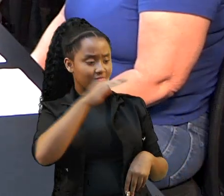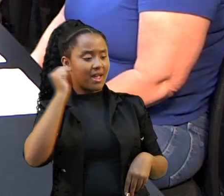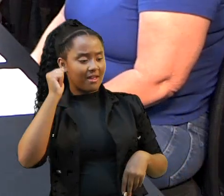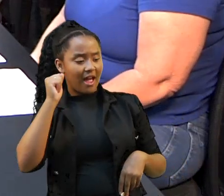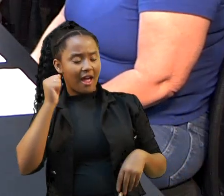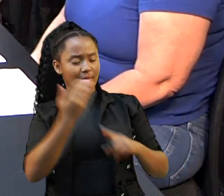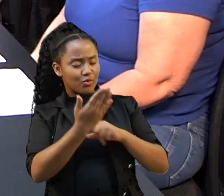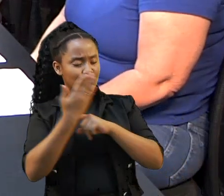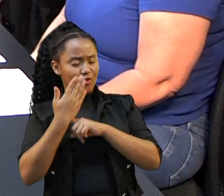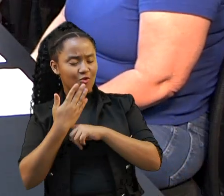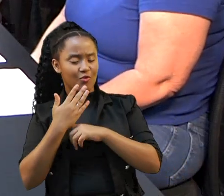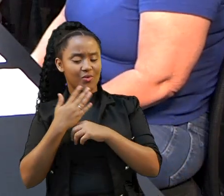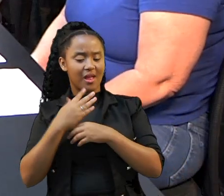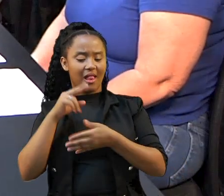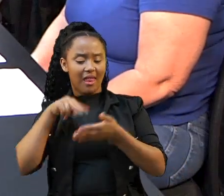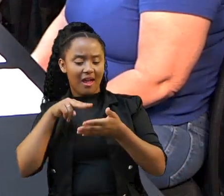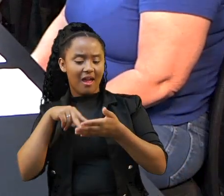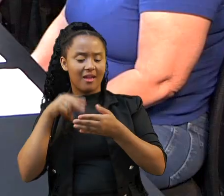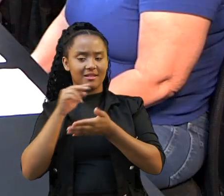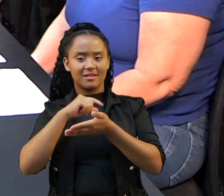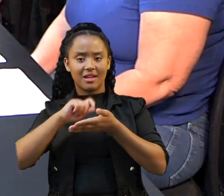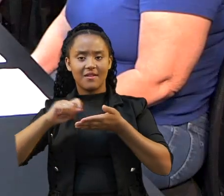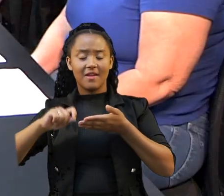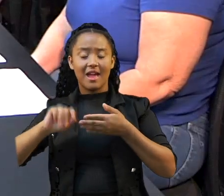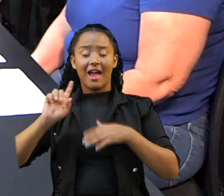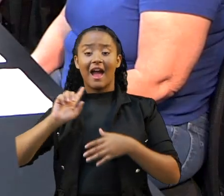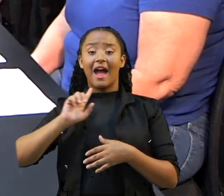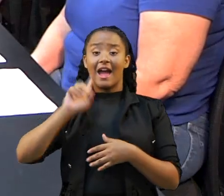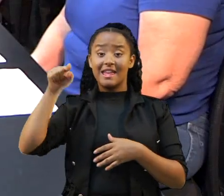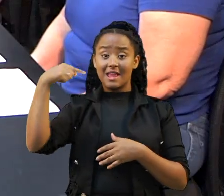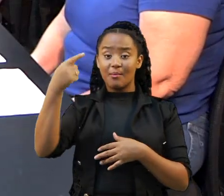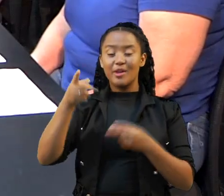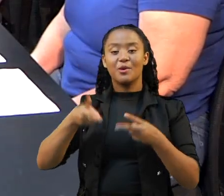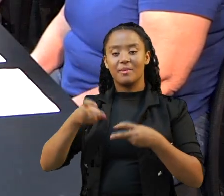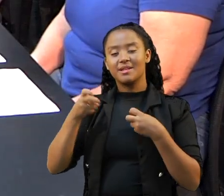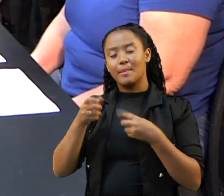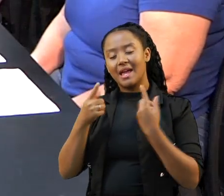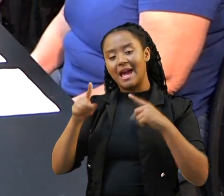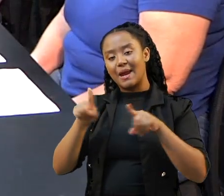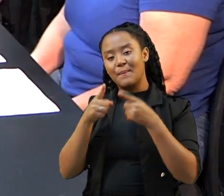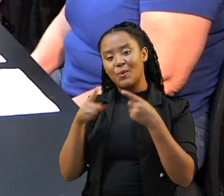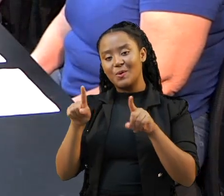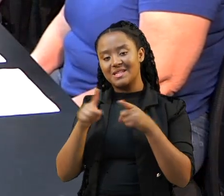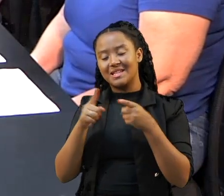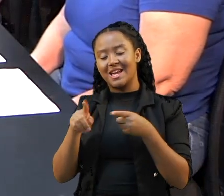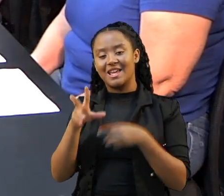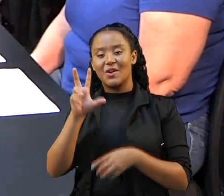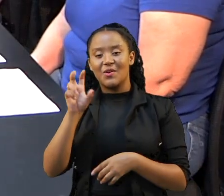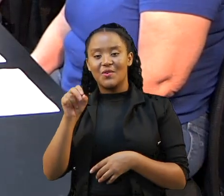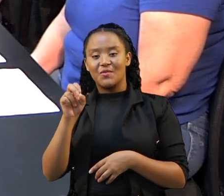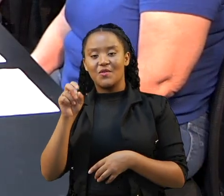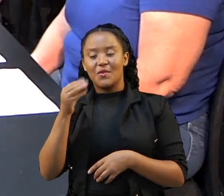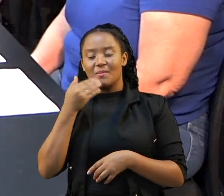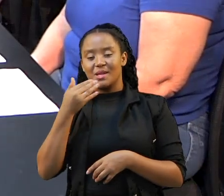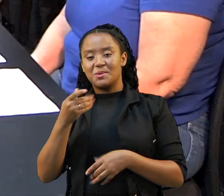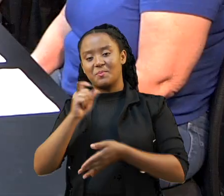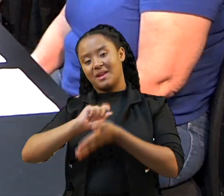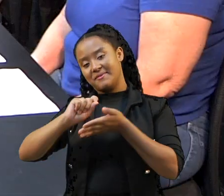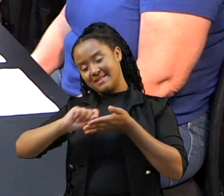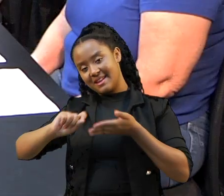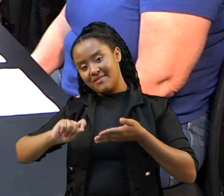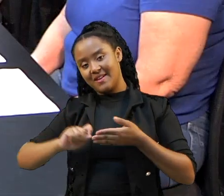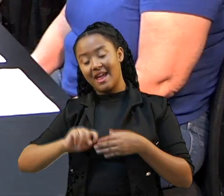disso eu descobria que eram músicas que ele ia me falando para me escrever, para me documentar para ele. E é assim que ele foi documentando. Depois